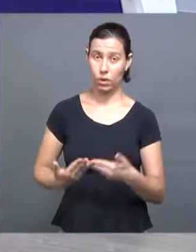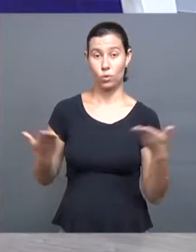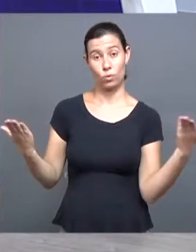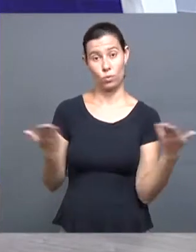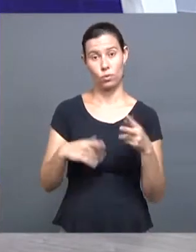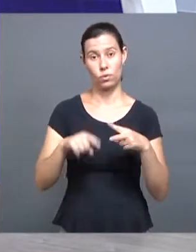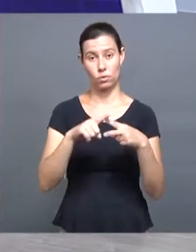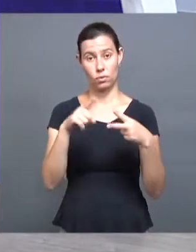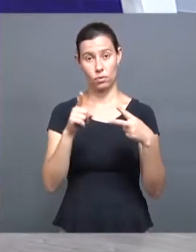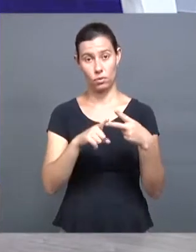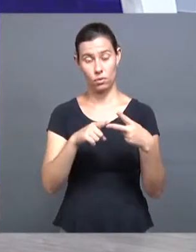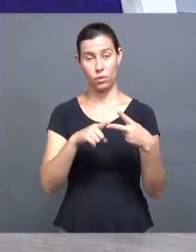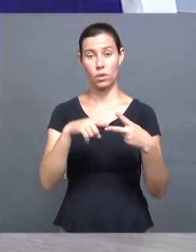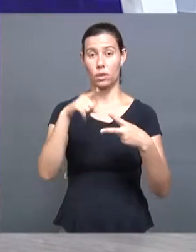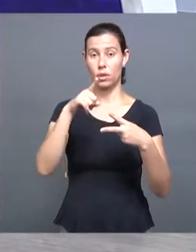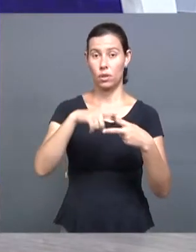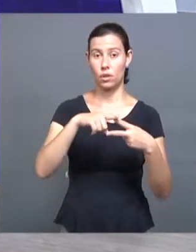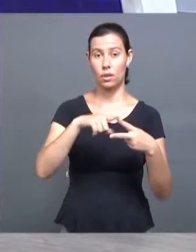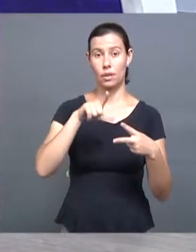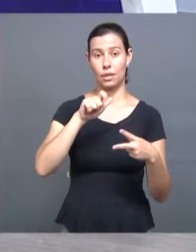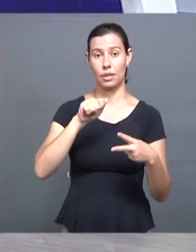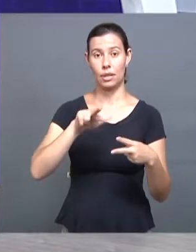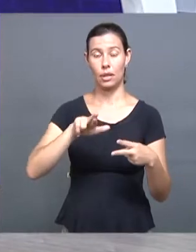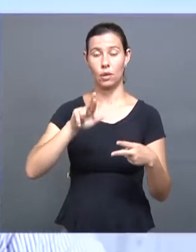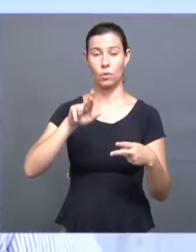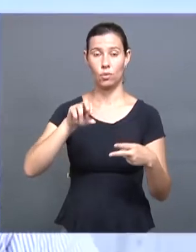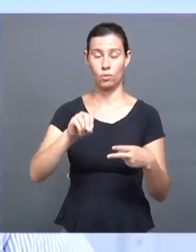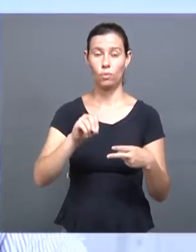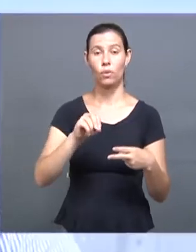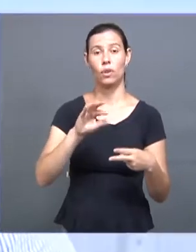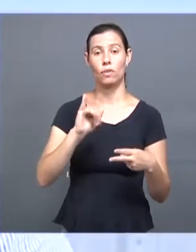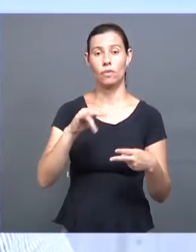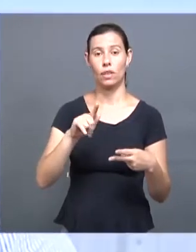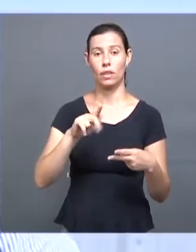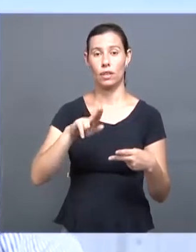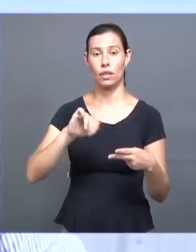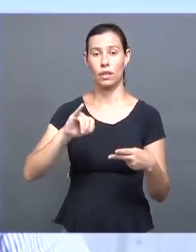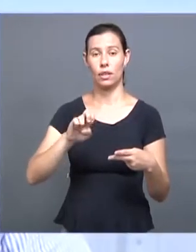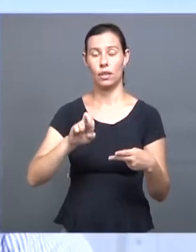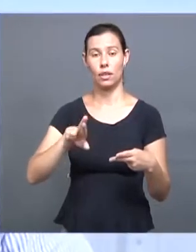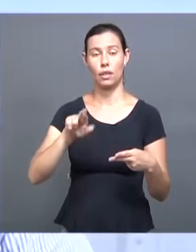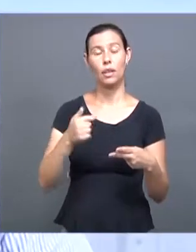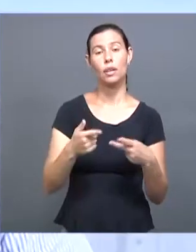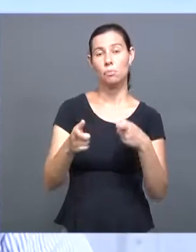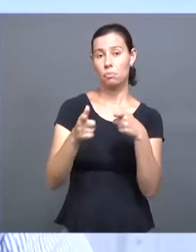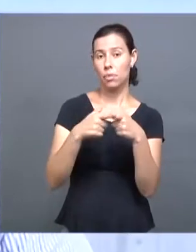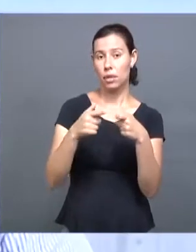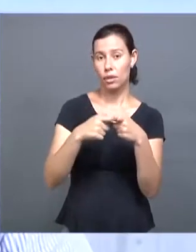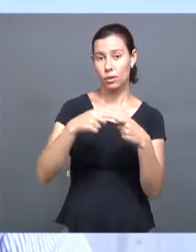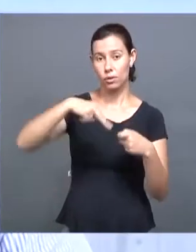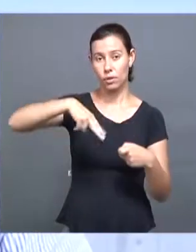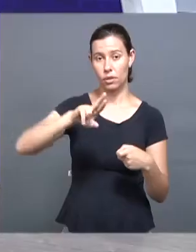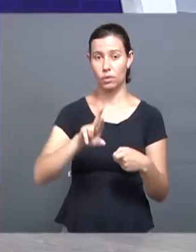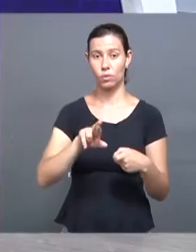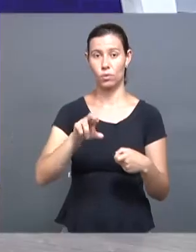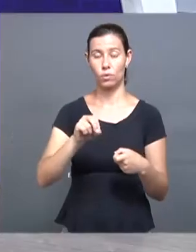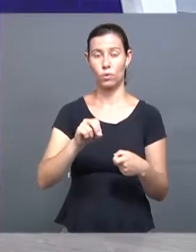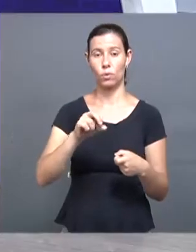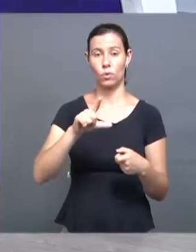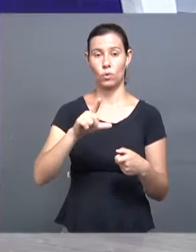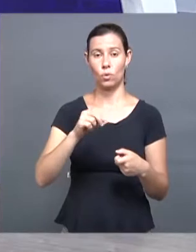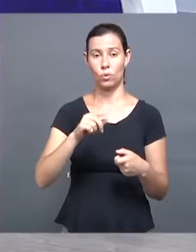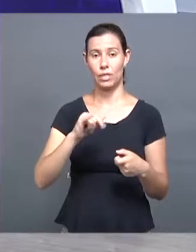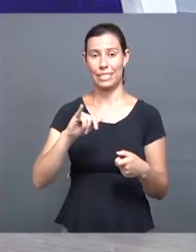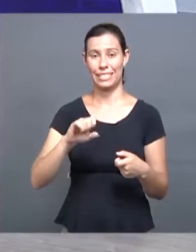hoje são o Dr. Lauro Figueira, que é médico neurologista do Hospital de Clínicas da UFO. Boa noite, doutor, bem-vindo. Boa noite a todos. E aqui ao meu